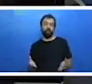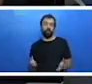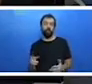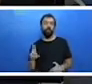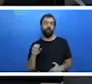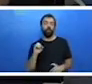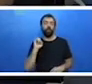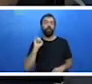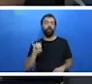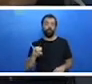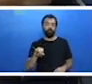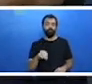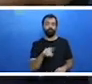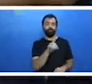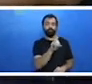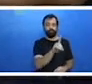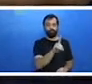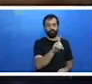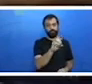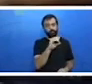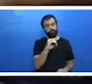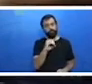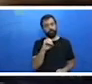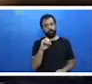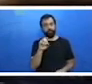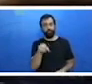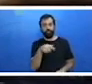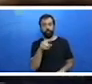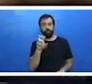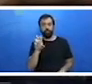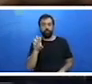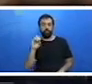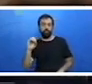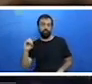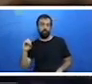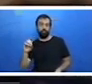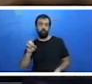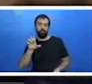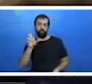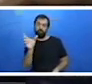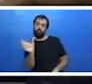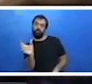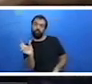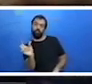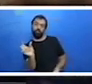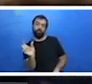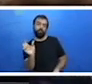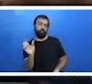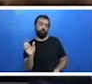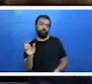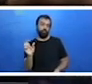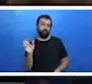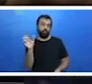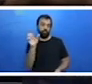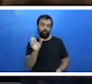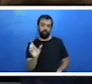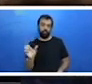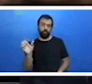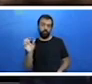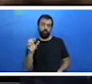É assim com o nosso número. Então, todo número inteiro subentende que ele tem o zero